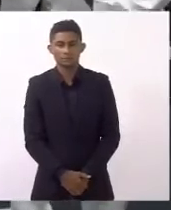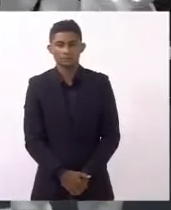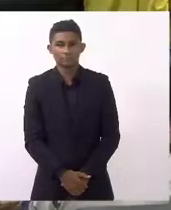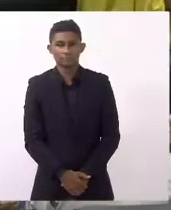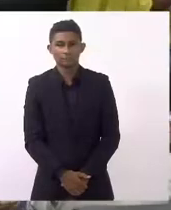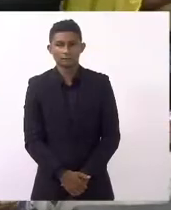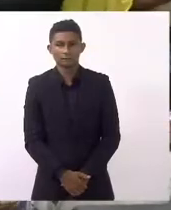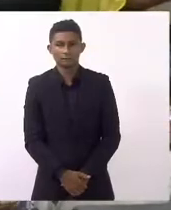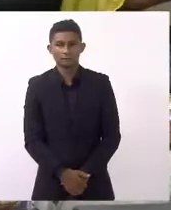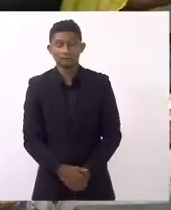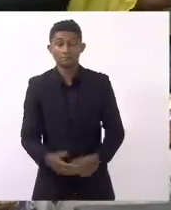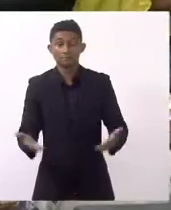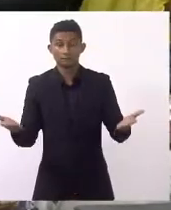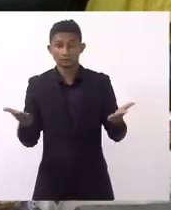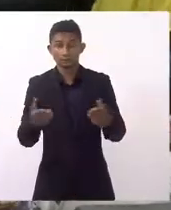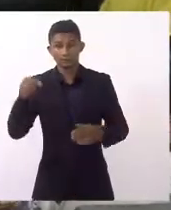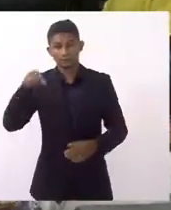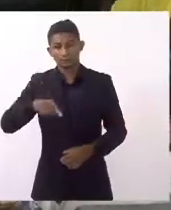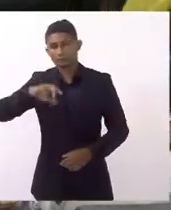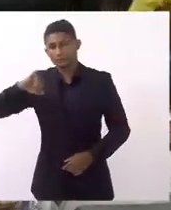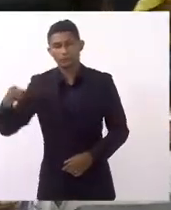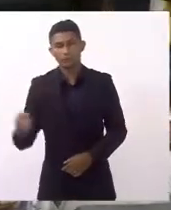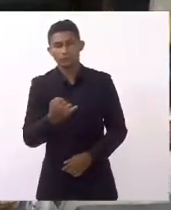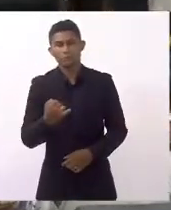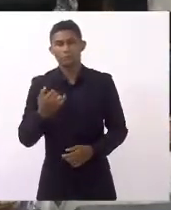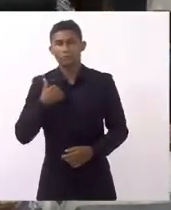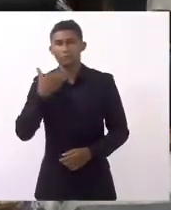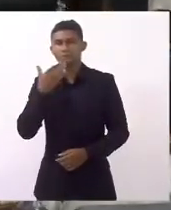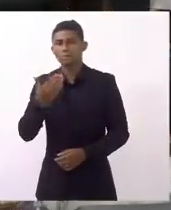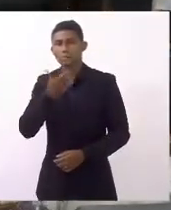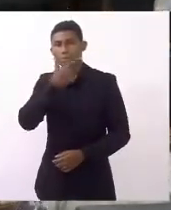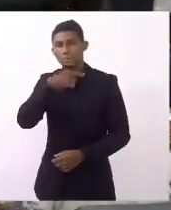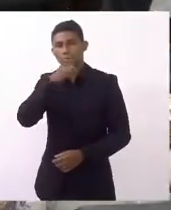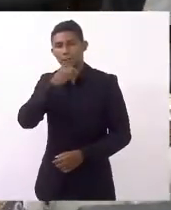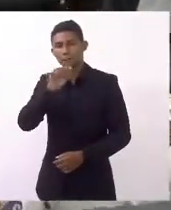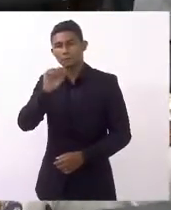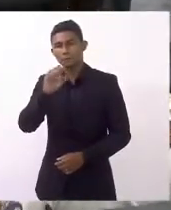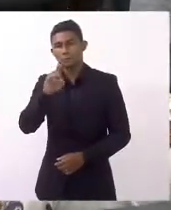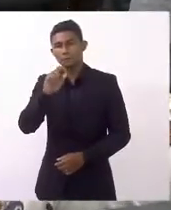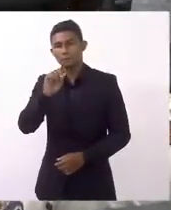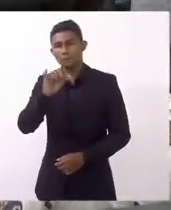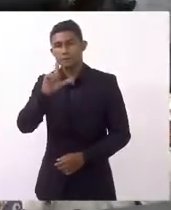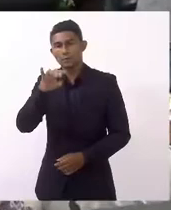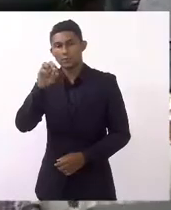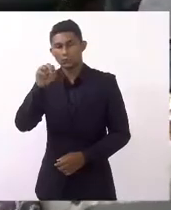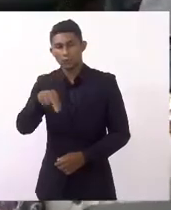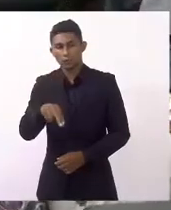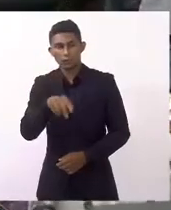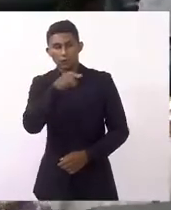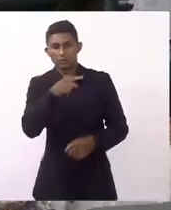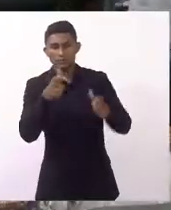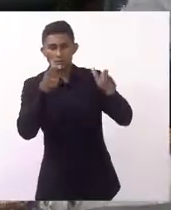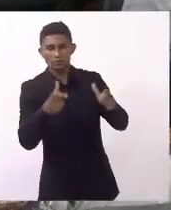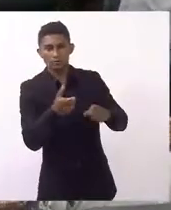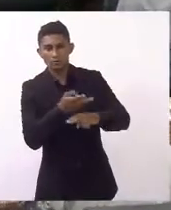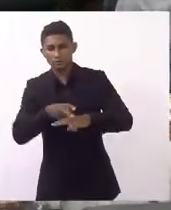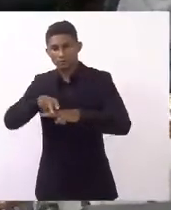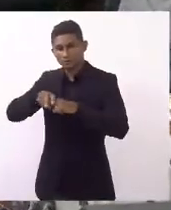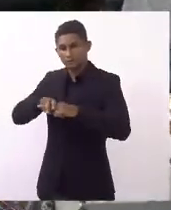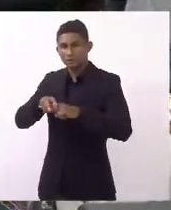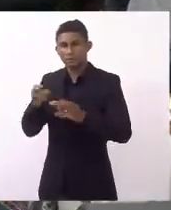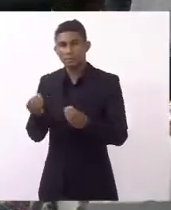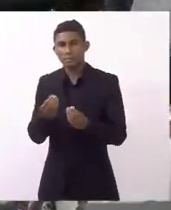e nesta oportunidade peça pai Adailton que possa voltar a seu lugar inclusive para que